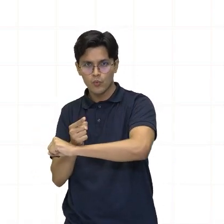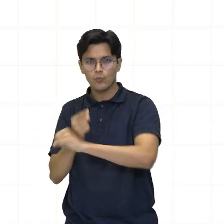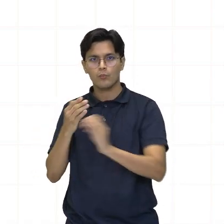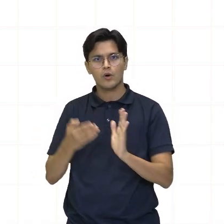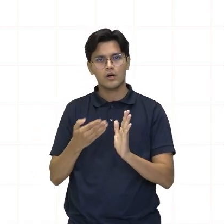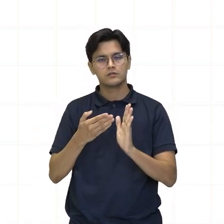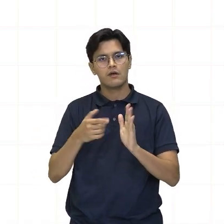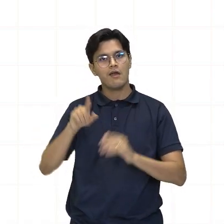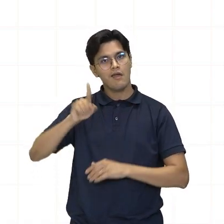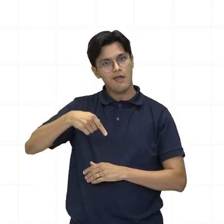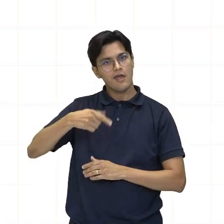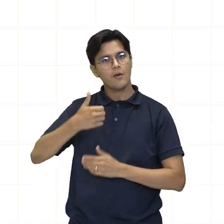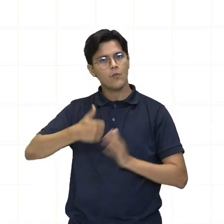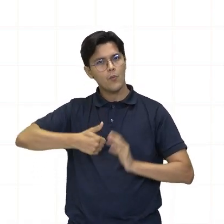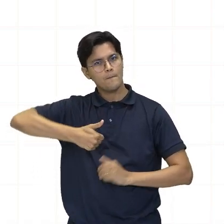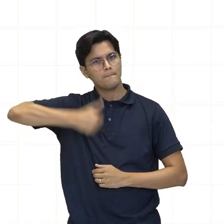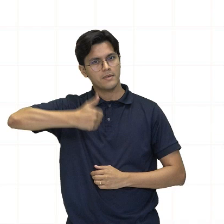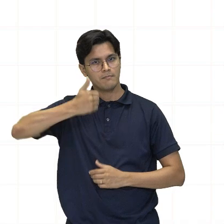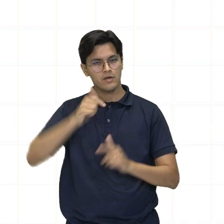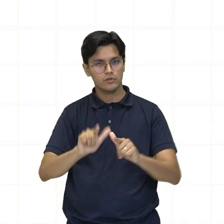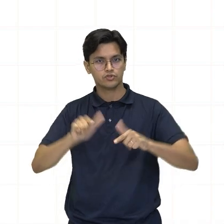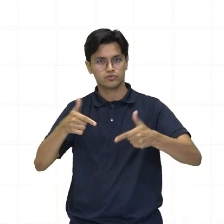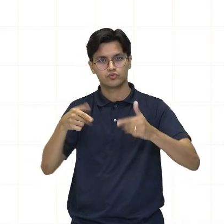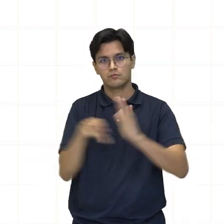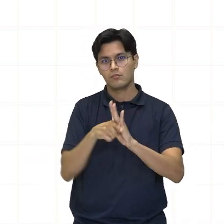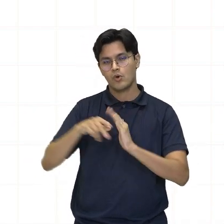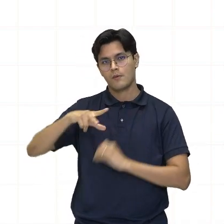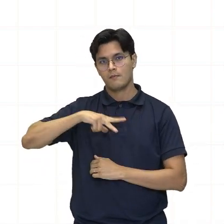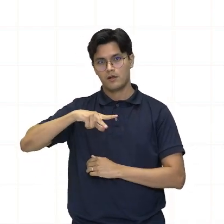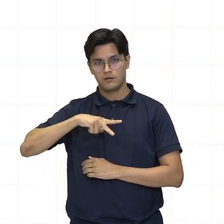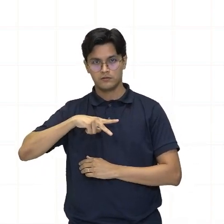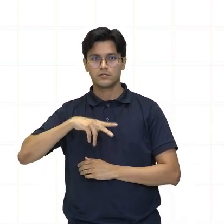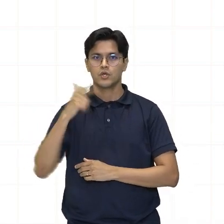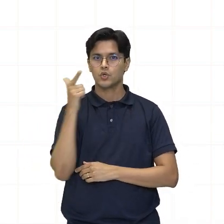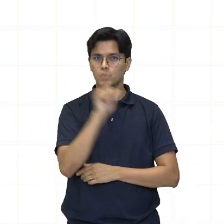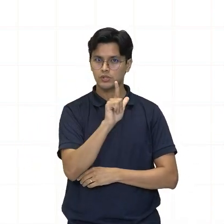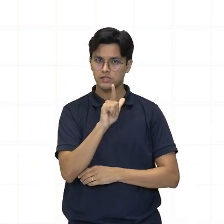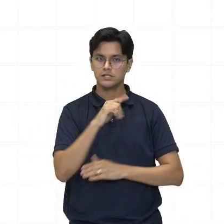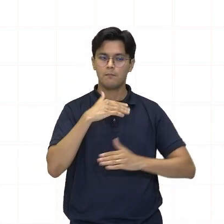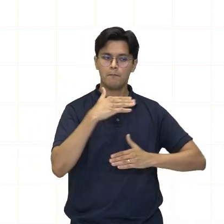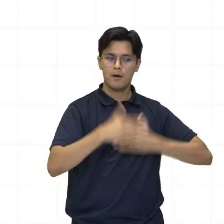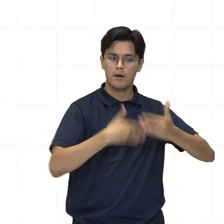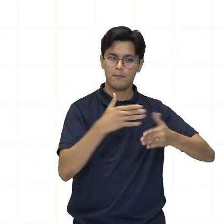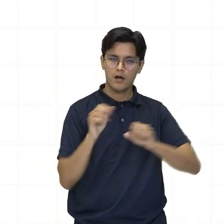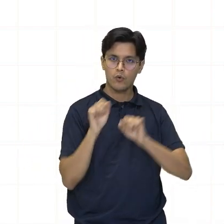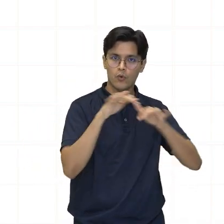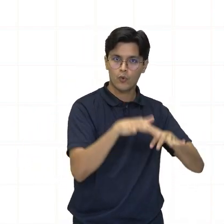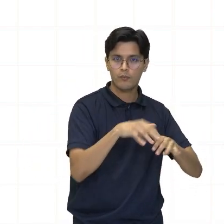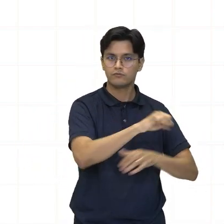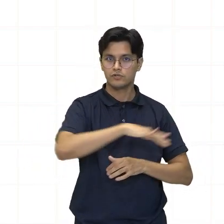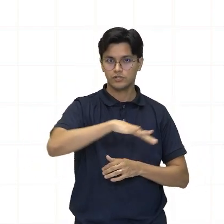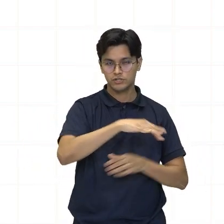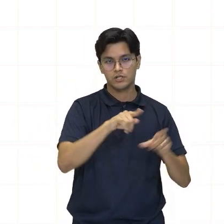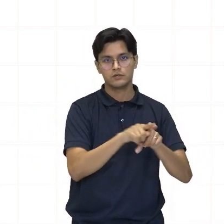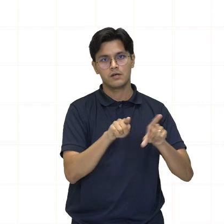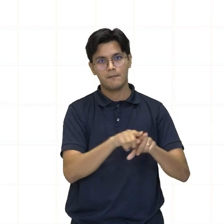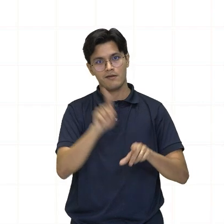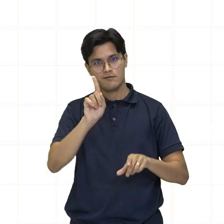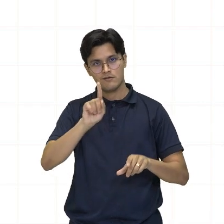presença na região e acabou sendo uma base estratégica para a defesa e para